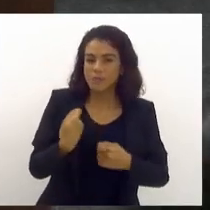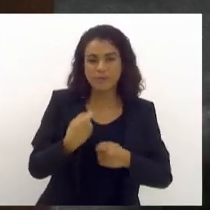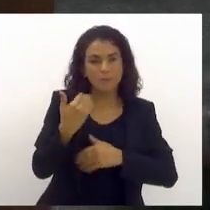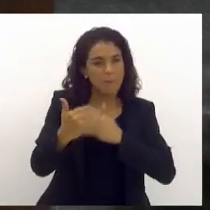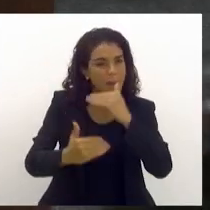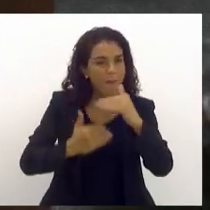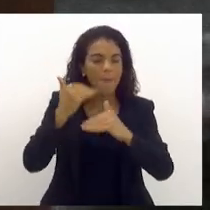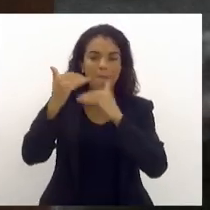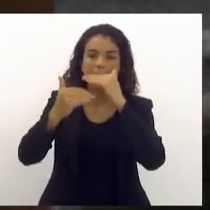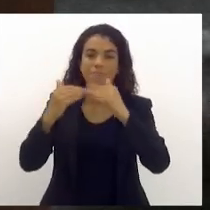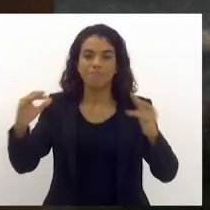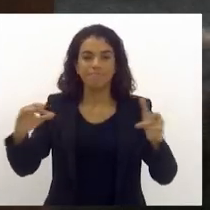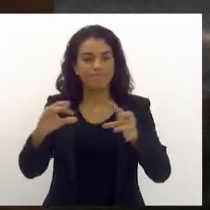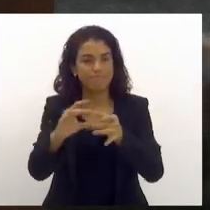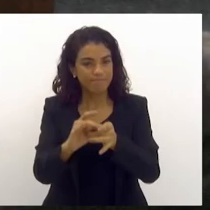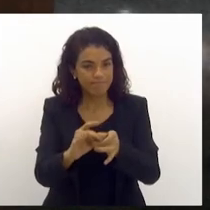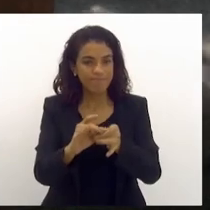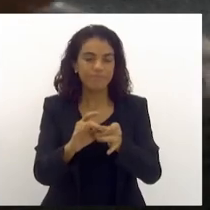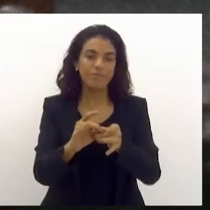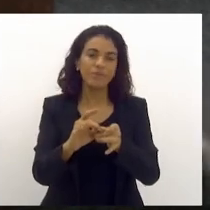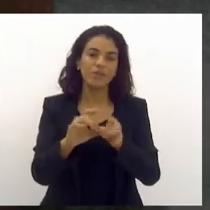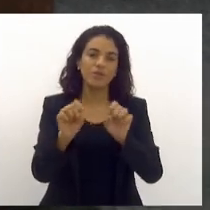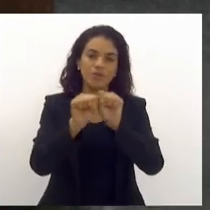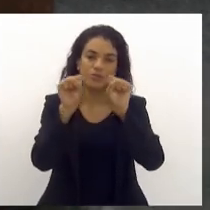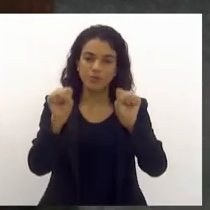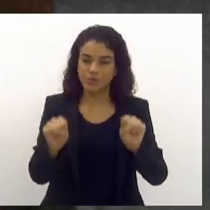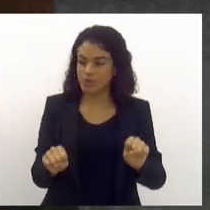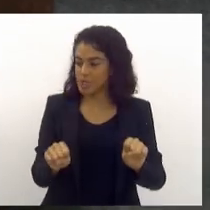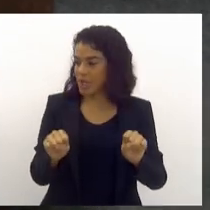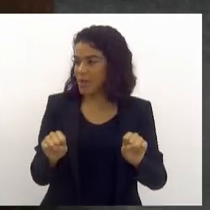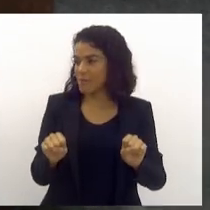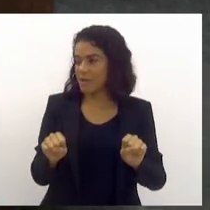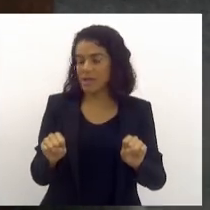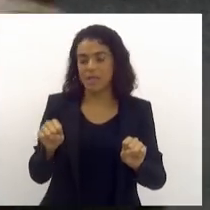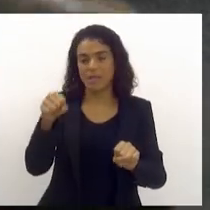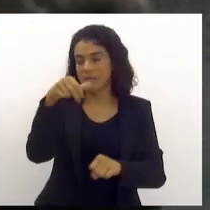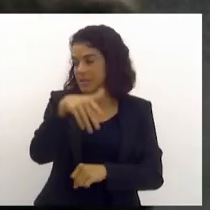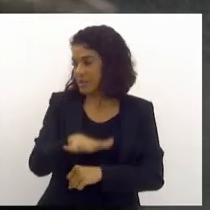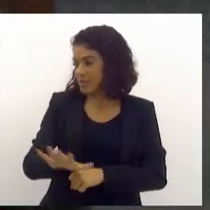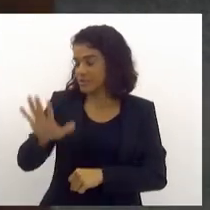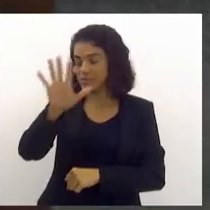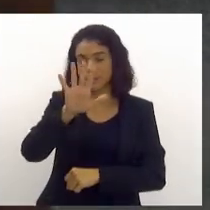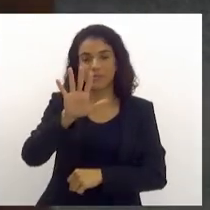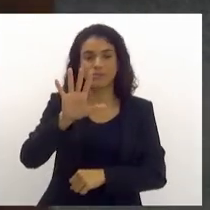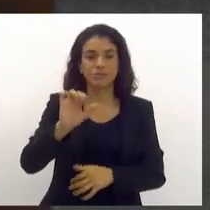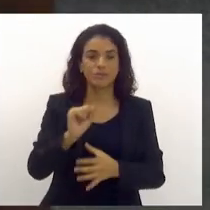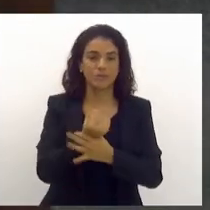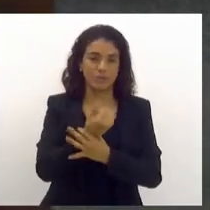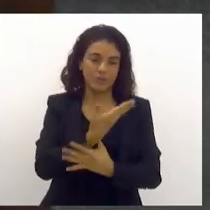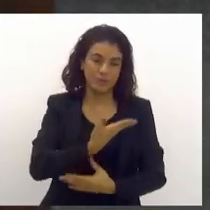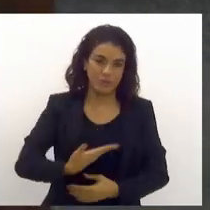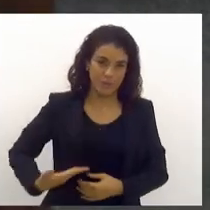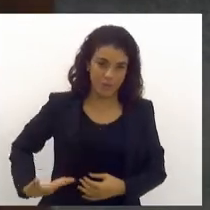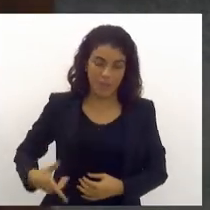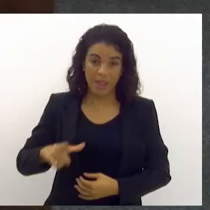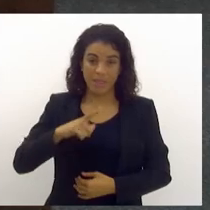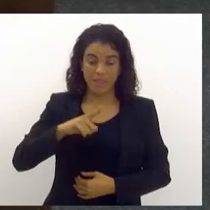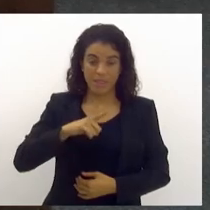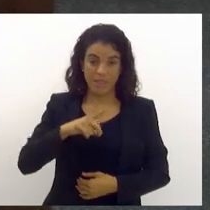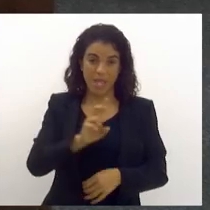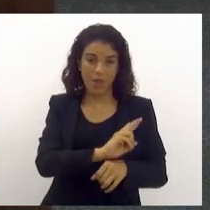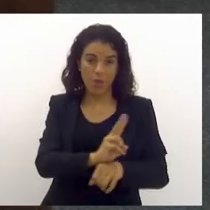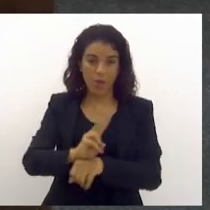na consolidação do Sistema Nacional de Segurança Pública, ter guardas